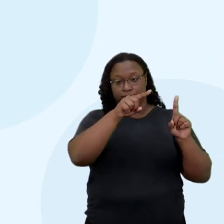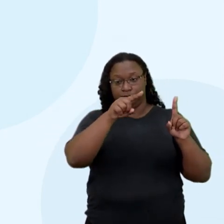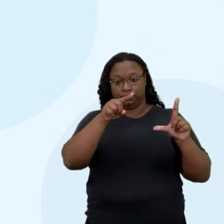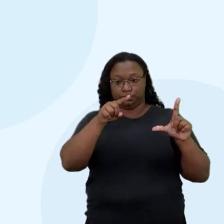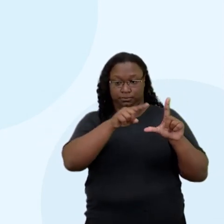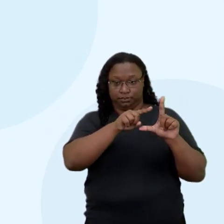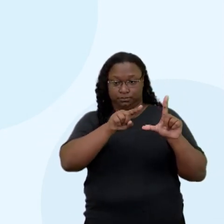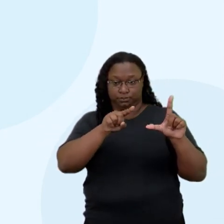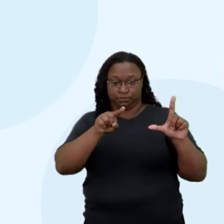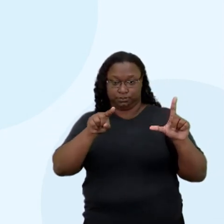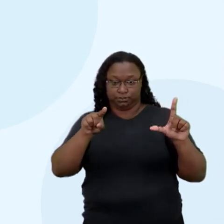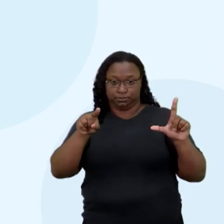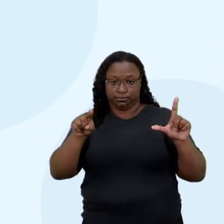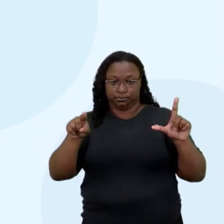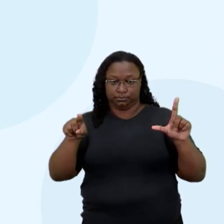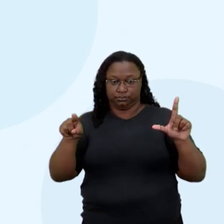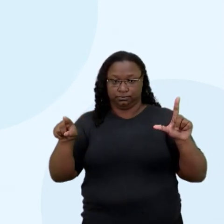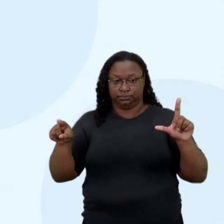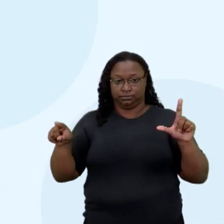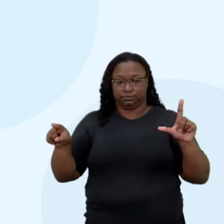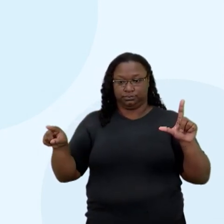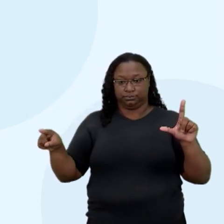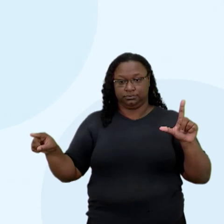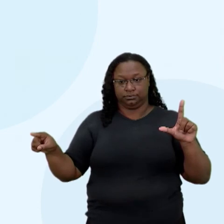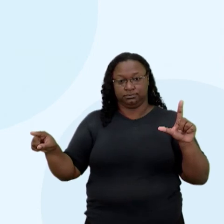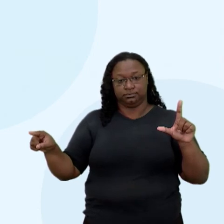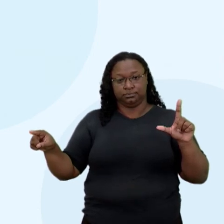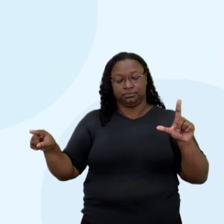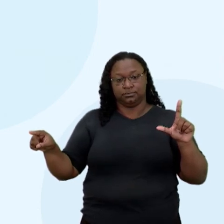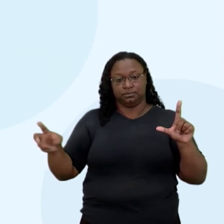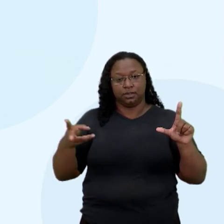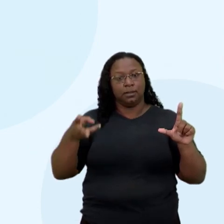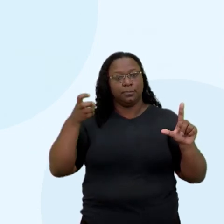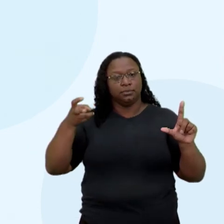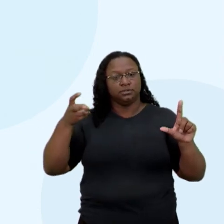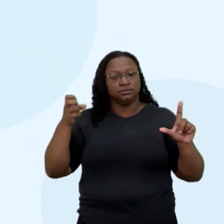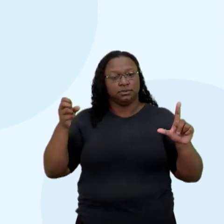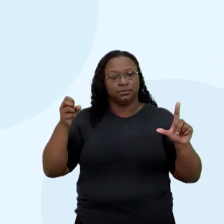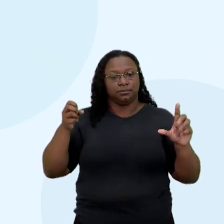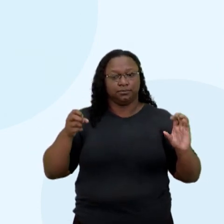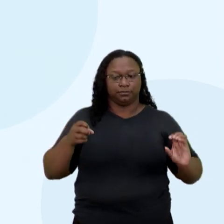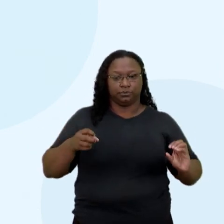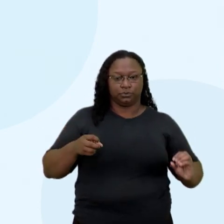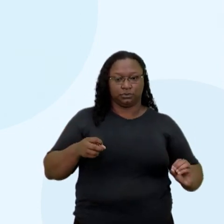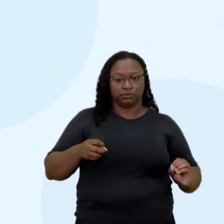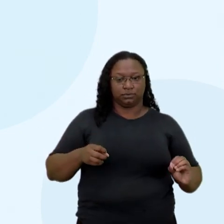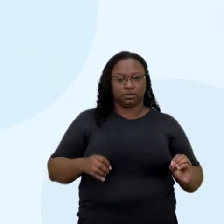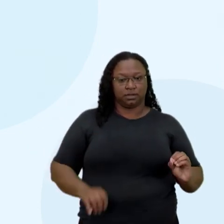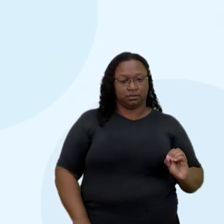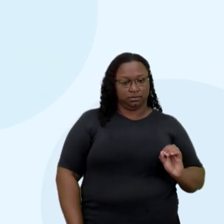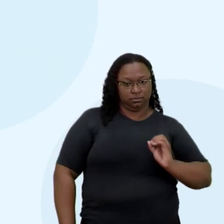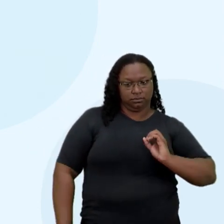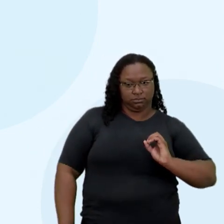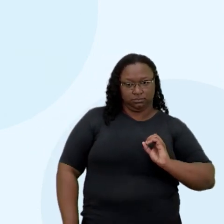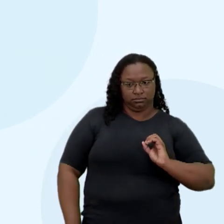Ó, se você voltar lá na tabela, você vai perceber, ó, que no ano 0, você tinha um pouco mais,